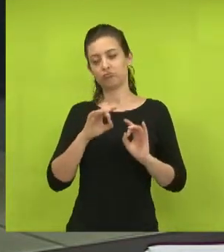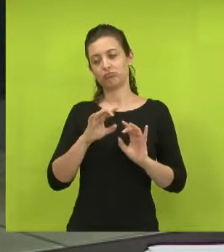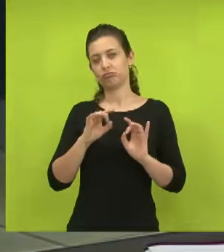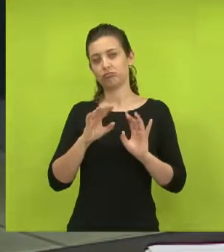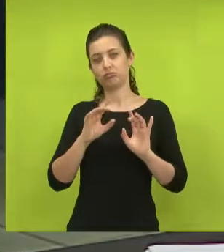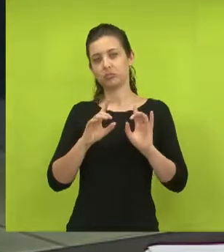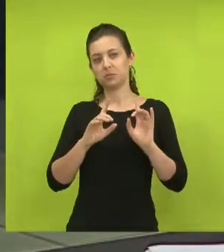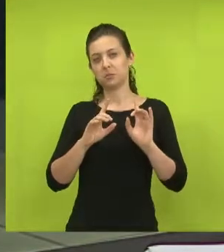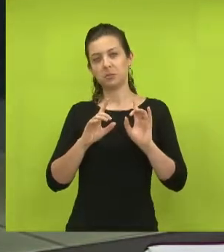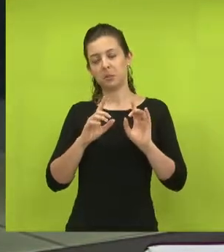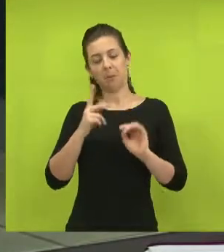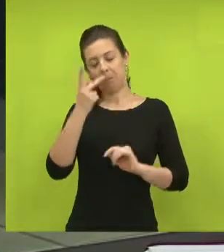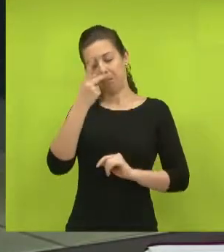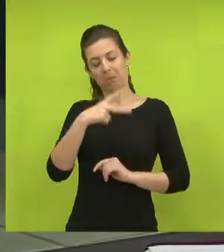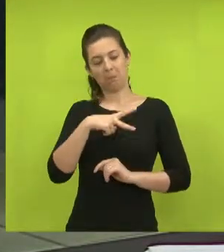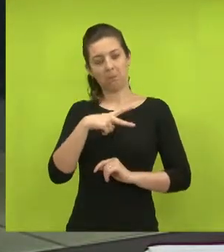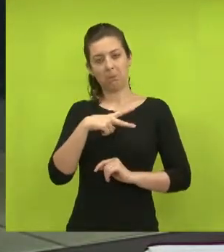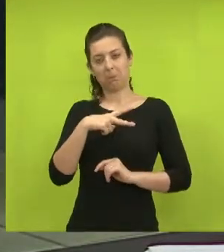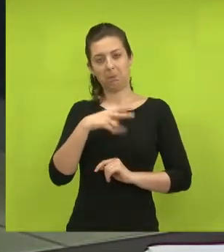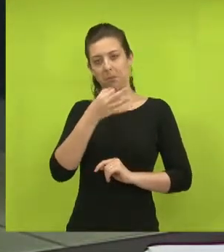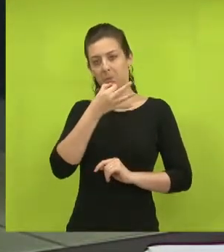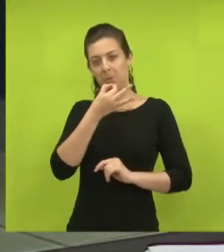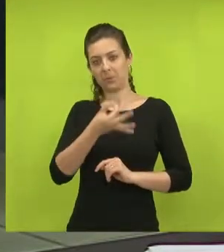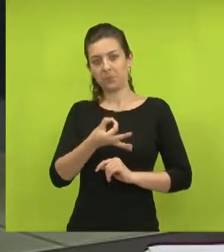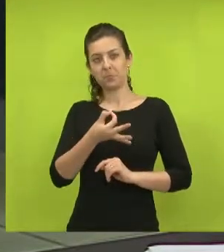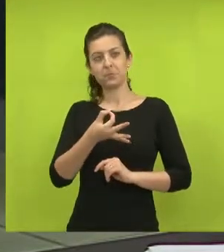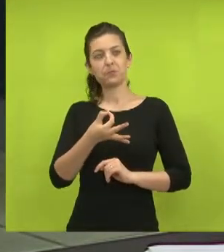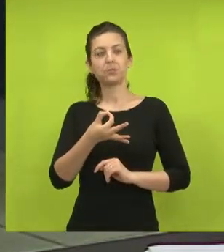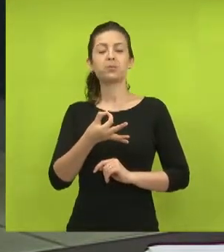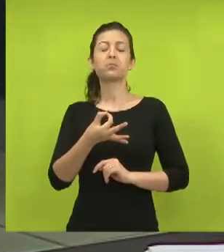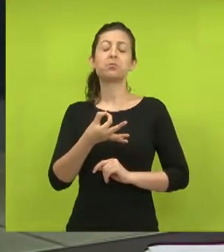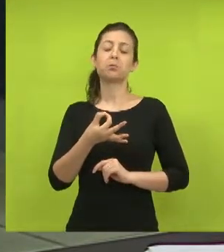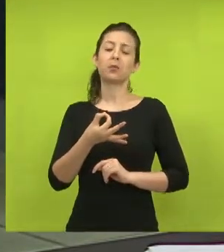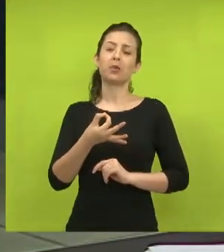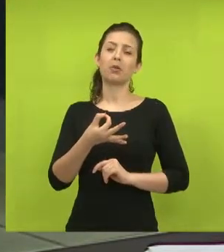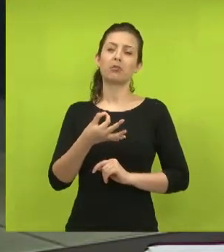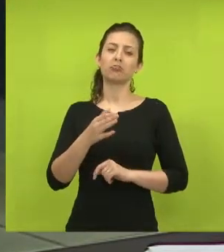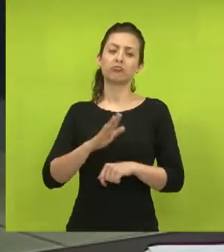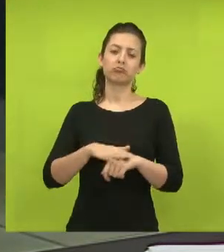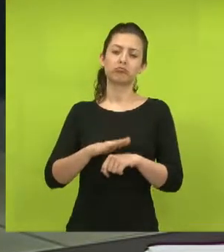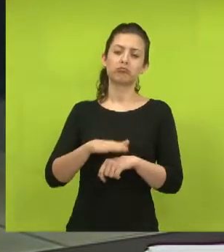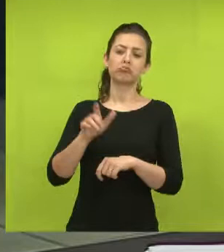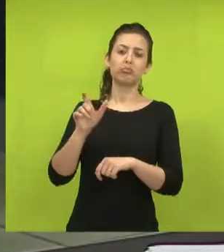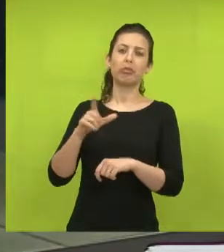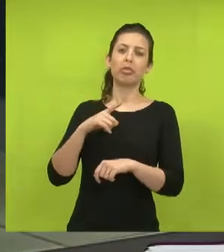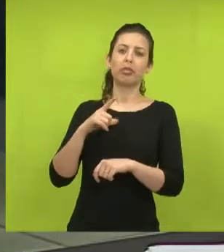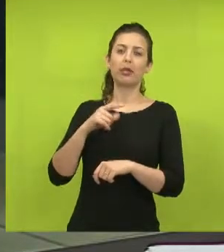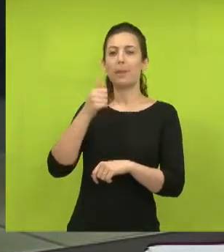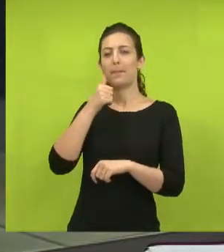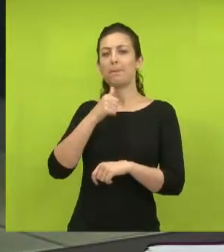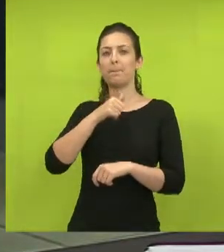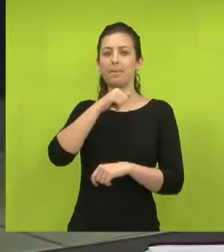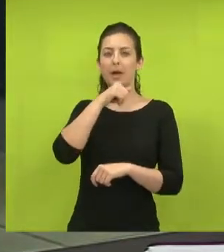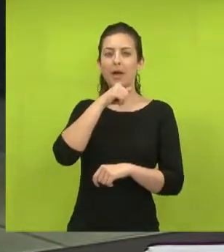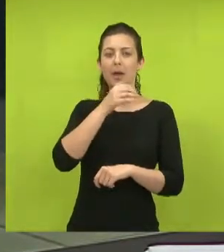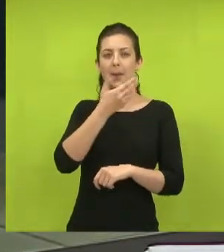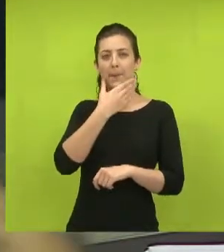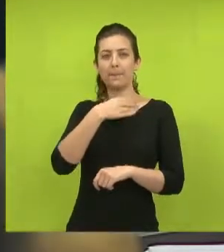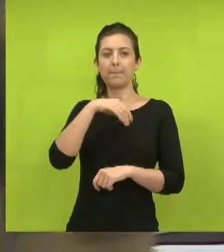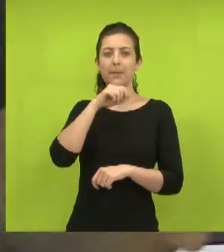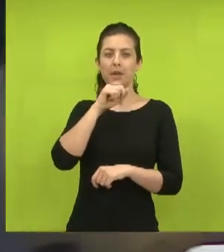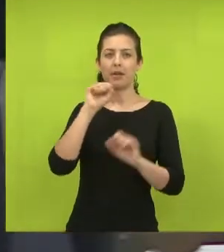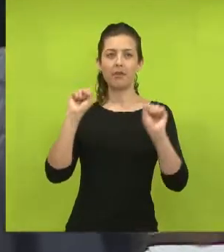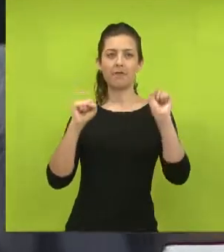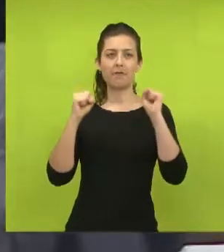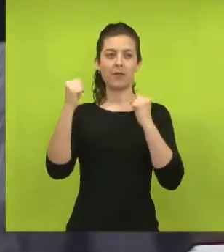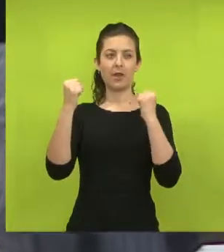uma expressão muito pessoal. E acho que quem já teve pai, né, ou mãe, que trabalhou em